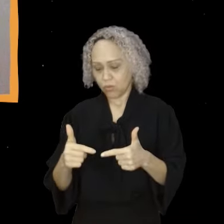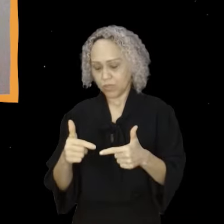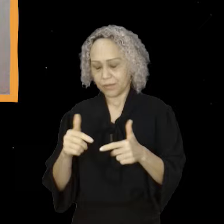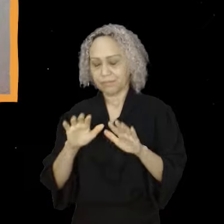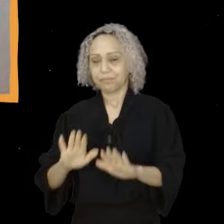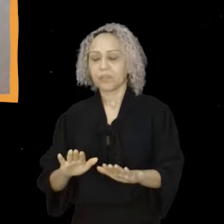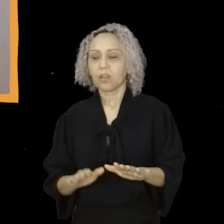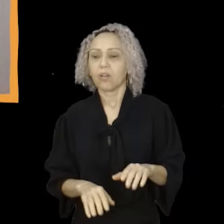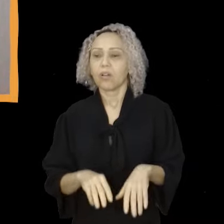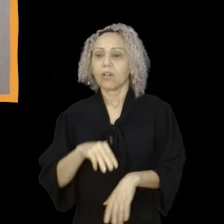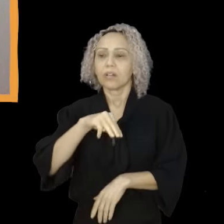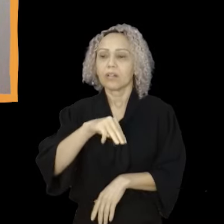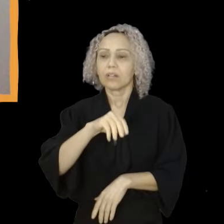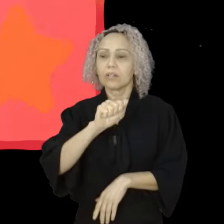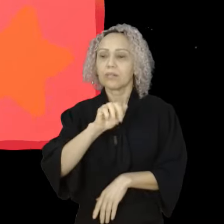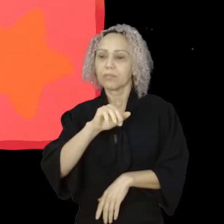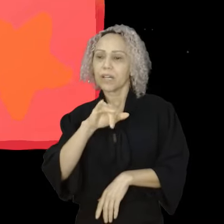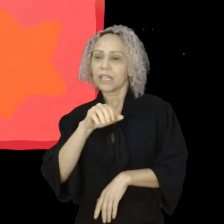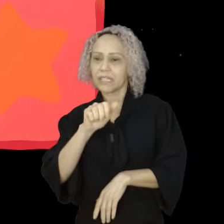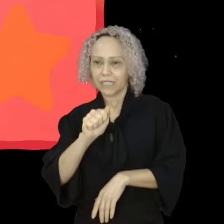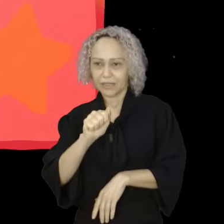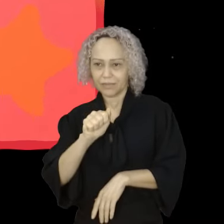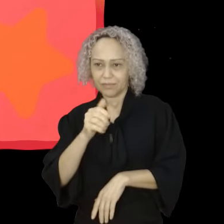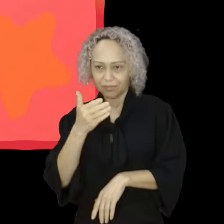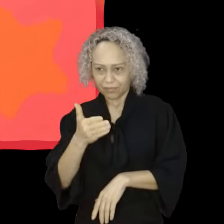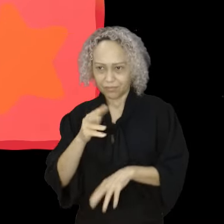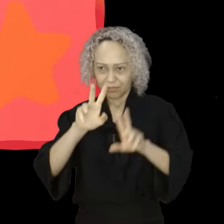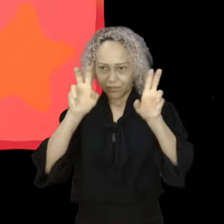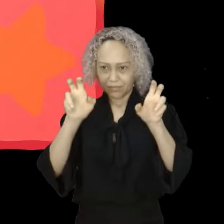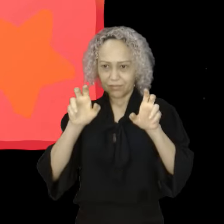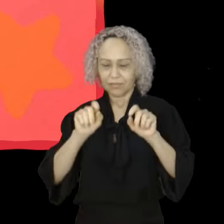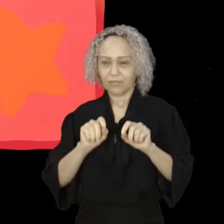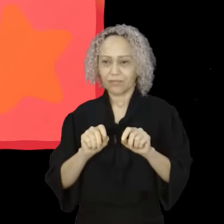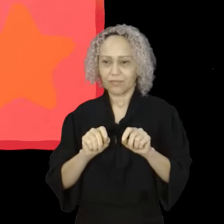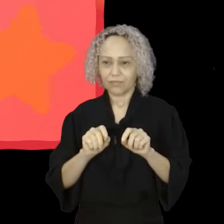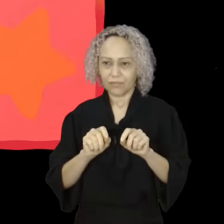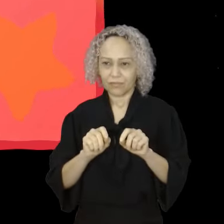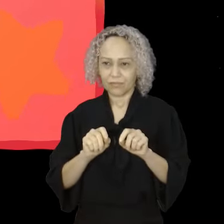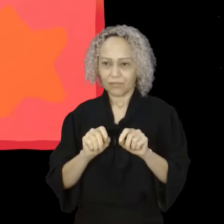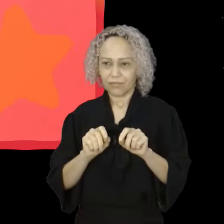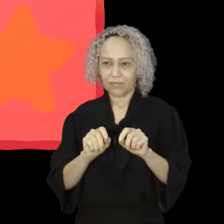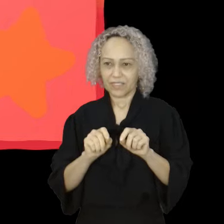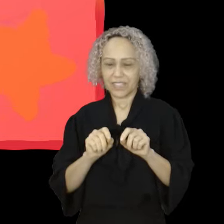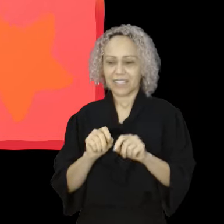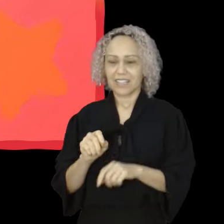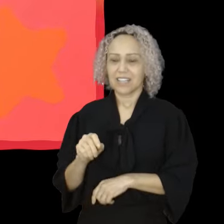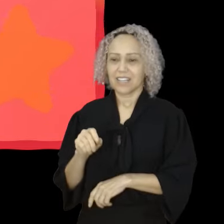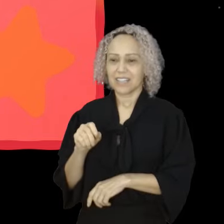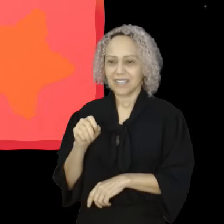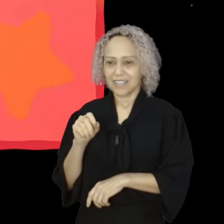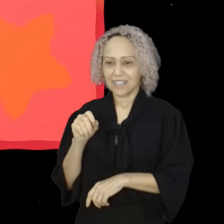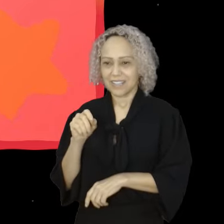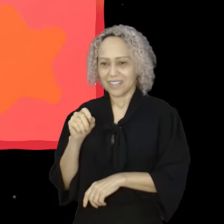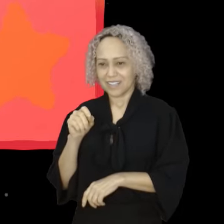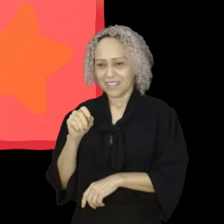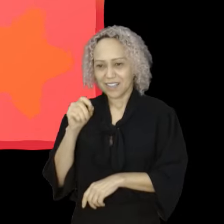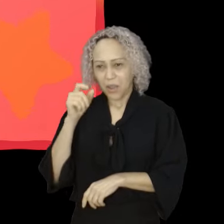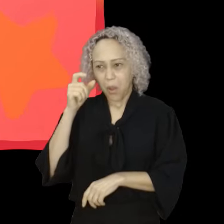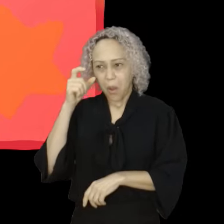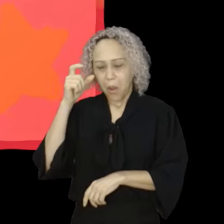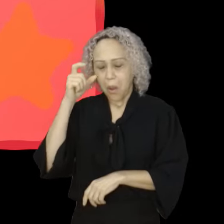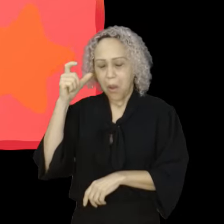Monteiro. Bota na tela pra gente ver. Abre aspas pra ela. O Pulha Marreco tem que pagar pelo